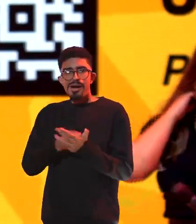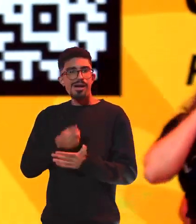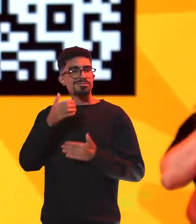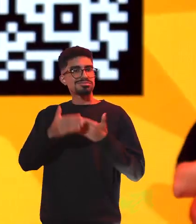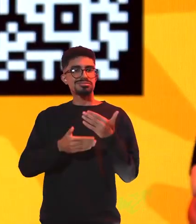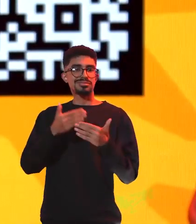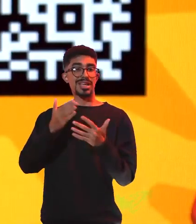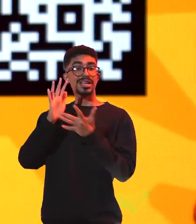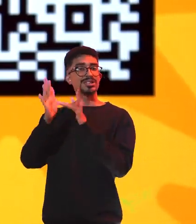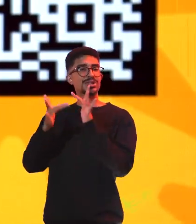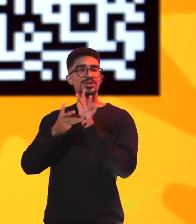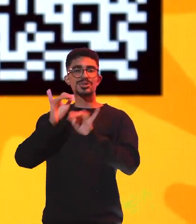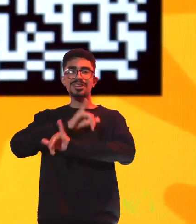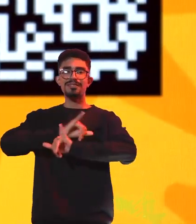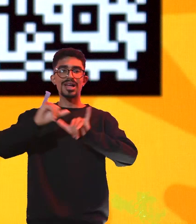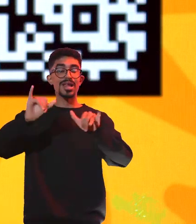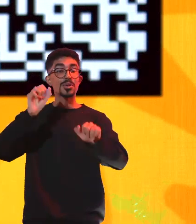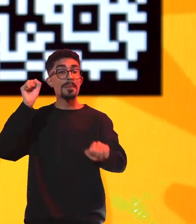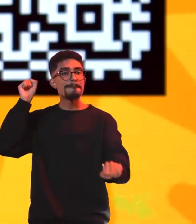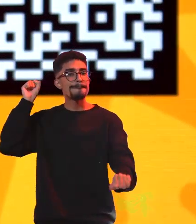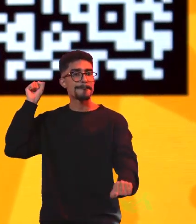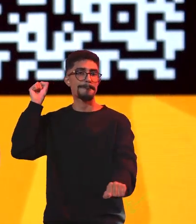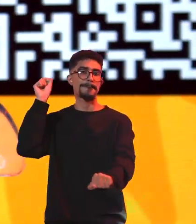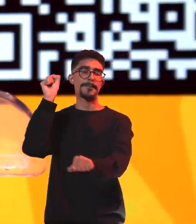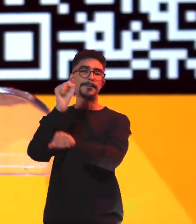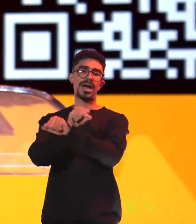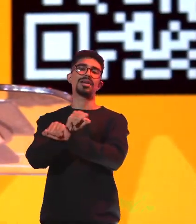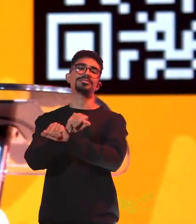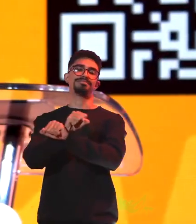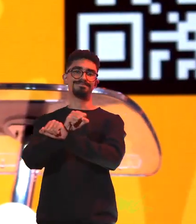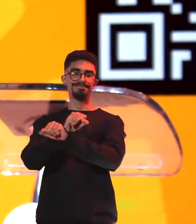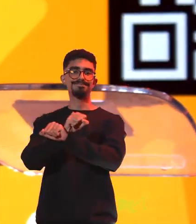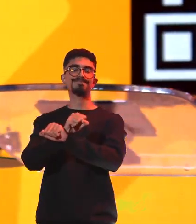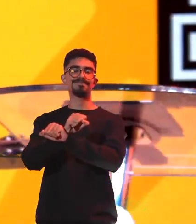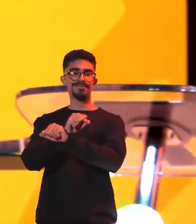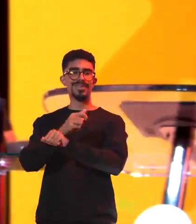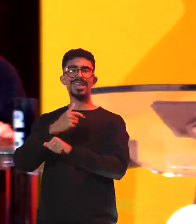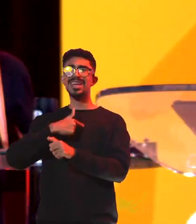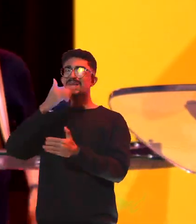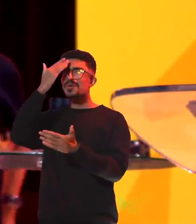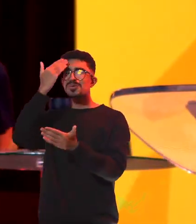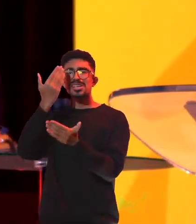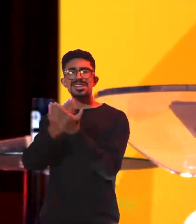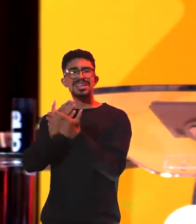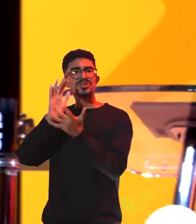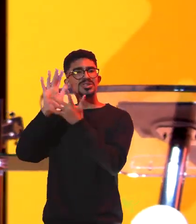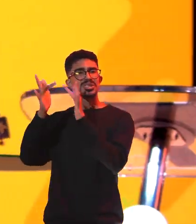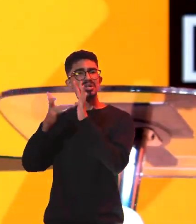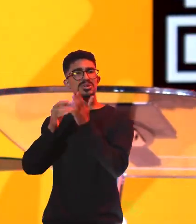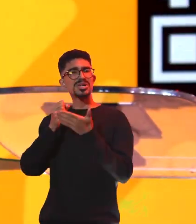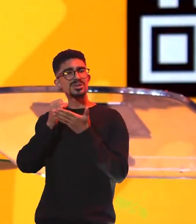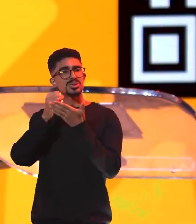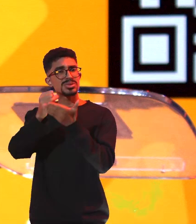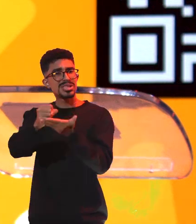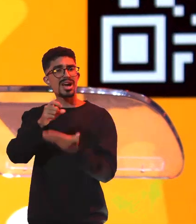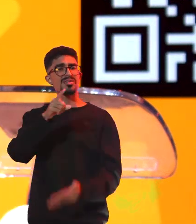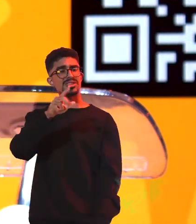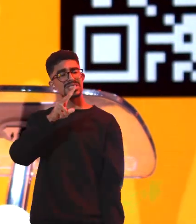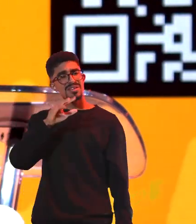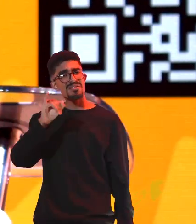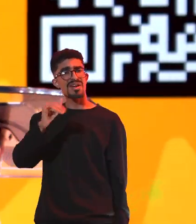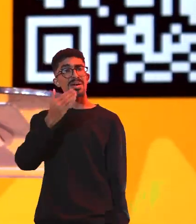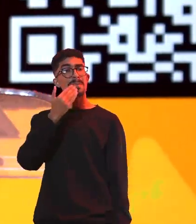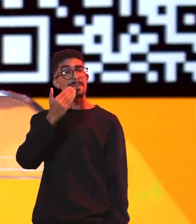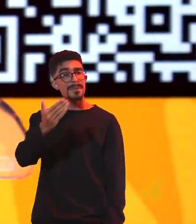Então para agora. O Senhor vai te ajudar, o Espírito Santo dele está nesse lugar. Peça a força, a capacitação dele